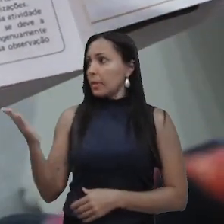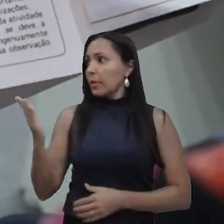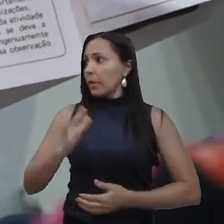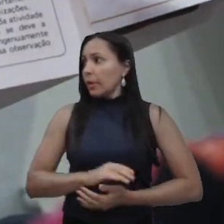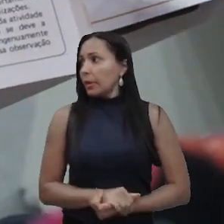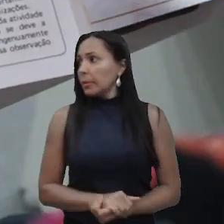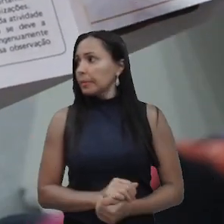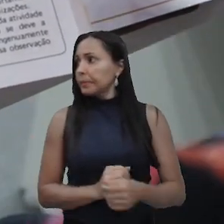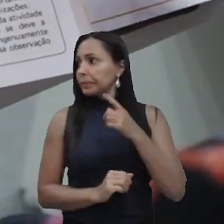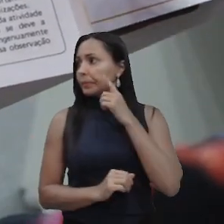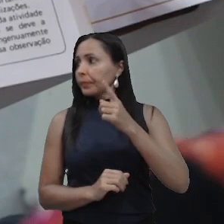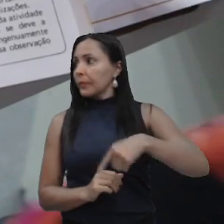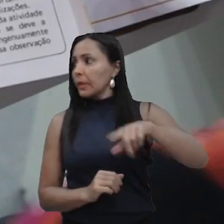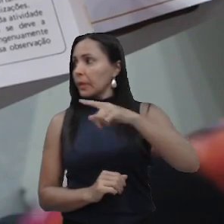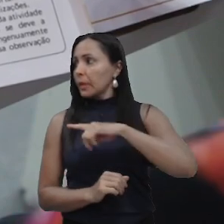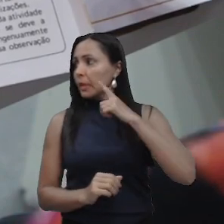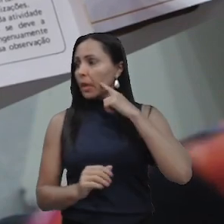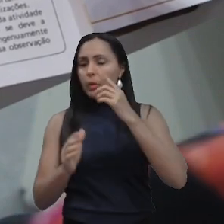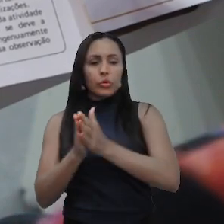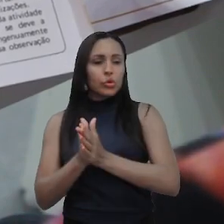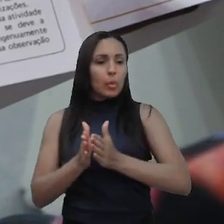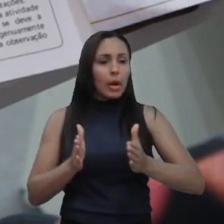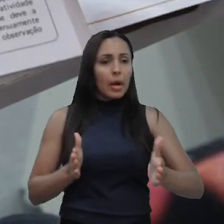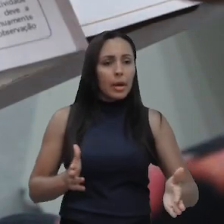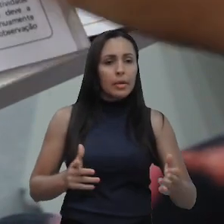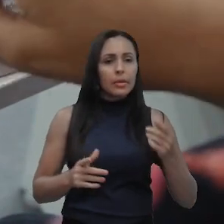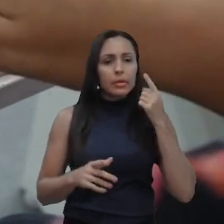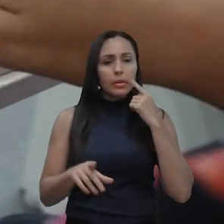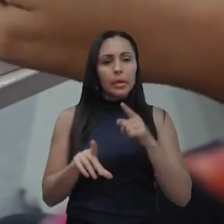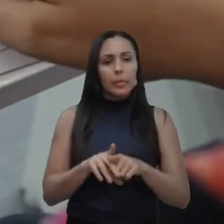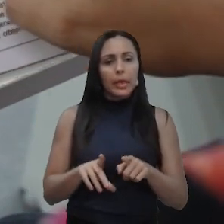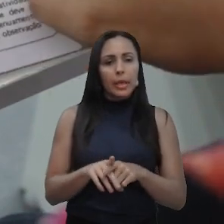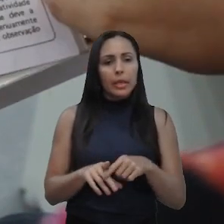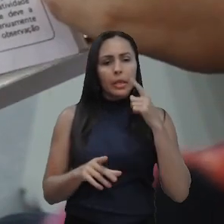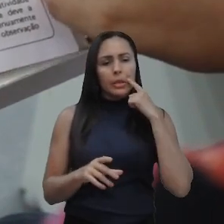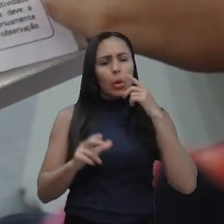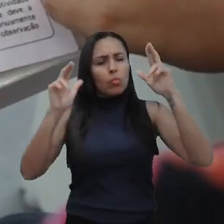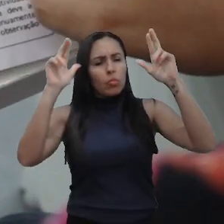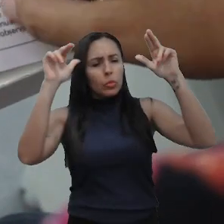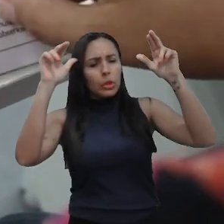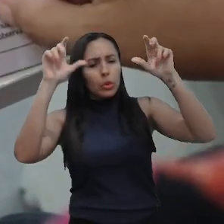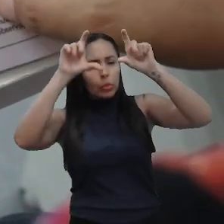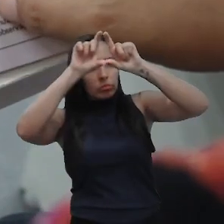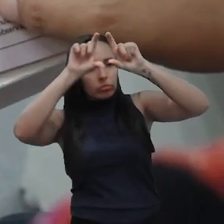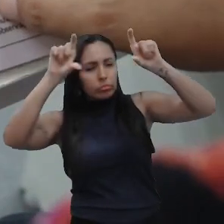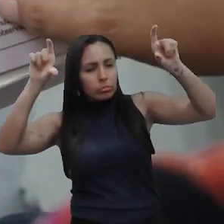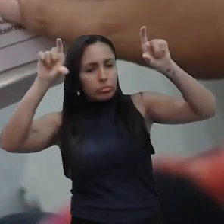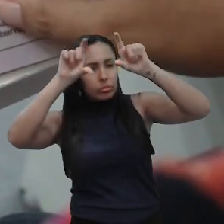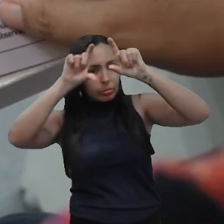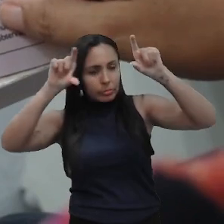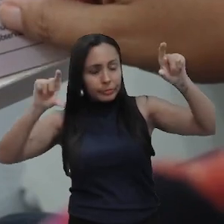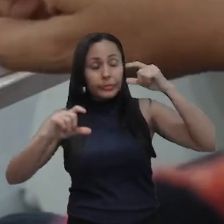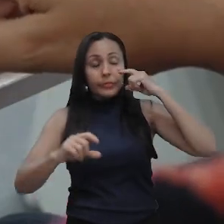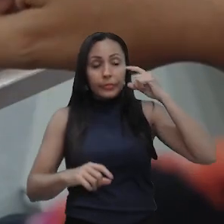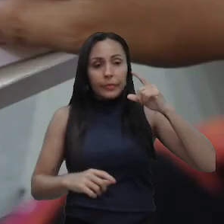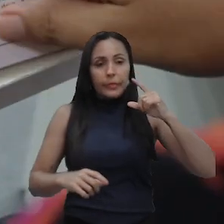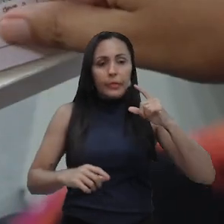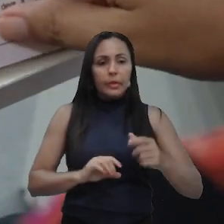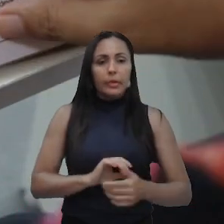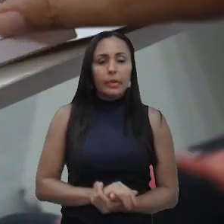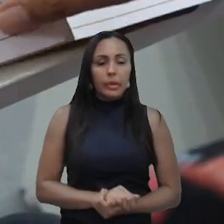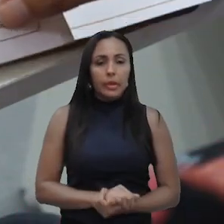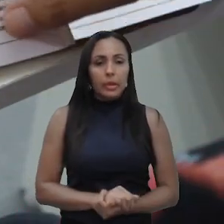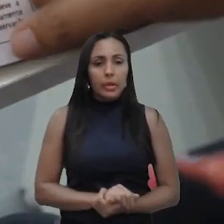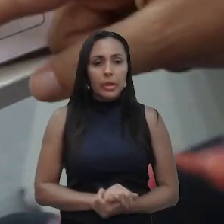a gente dá um espaço nesse grid retangular, a gente coloca o título, isso foi uma escolha do diagramador, né? Em